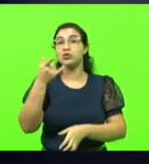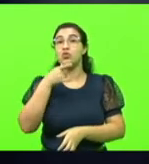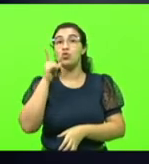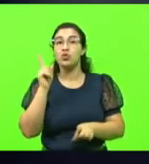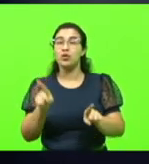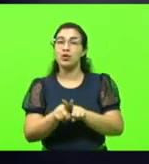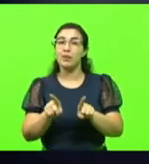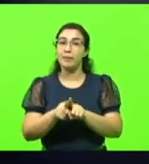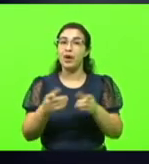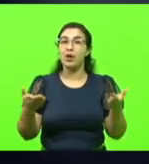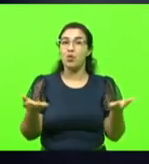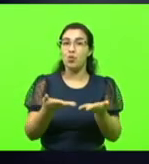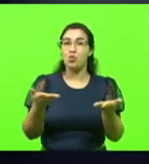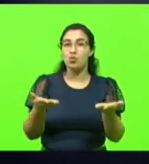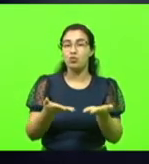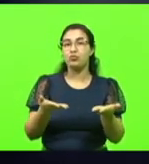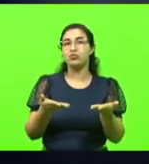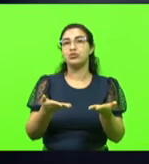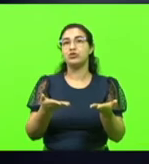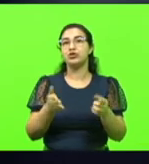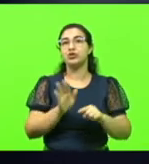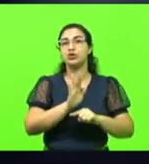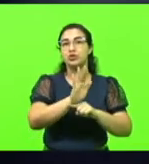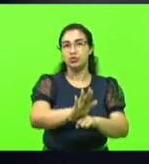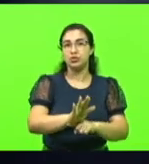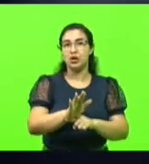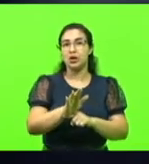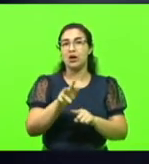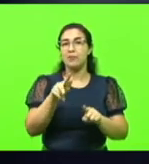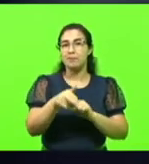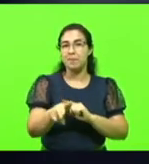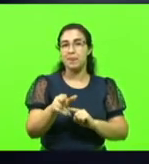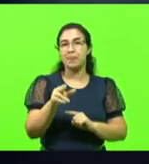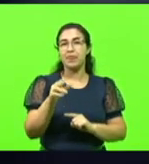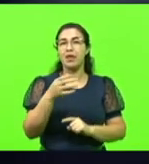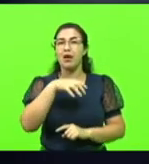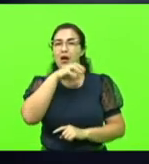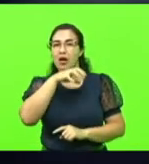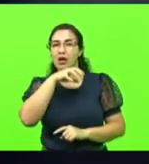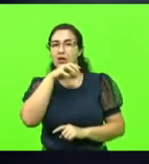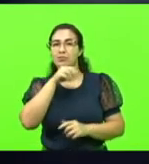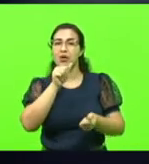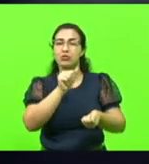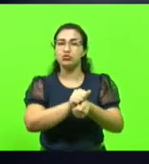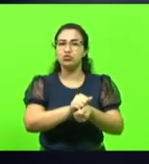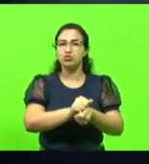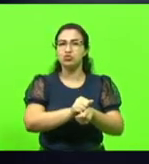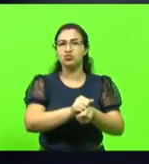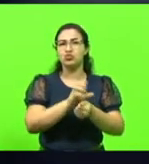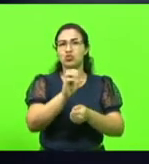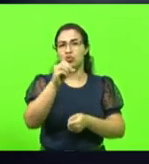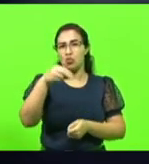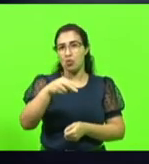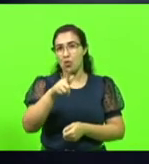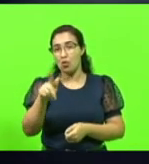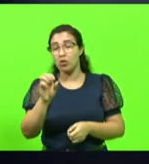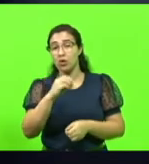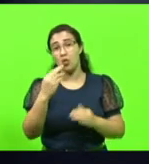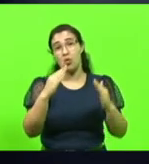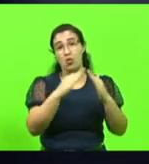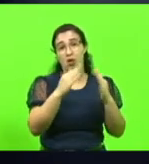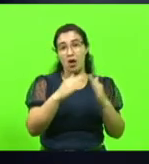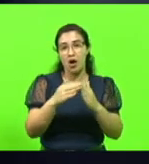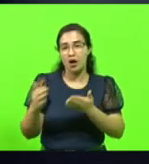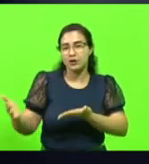para castrações de animais que estão com as protetoras ou com casas de acolhimento. O que é uma casa